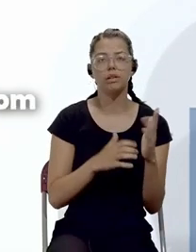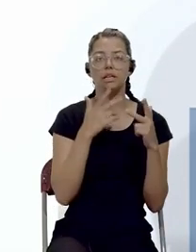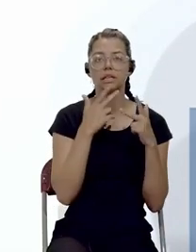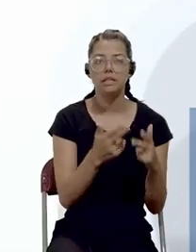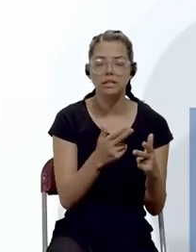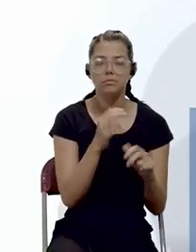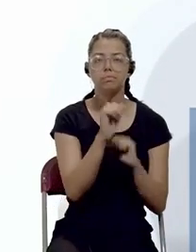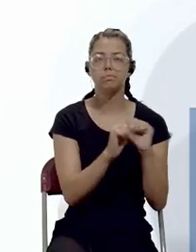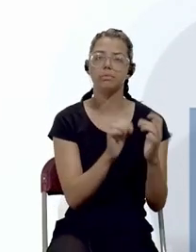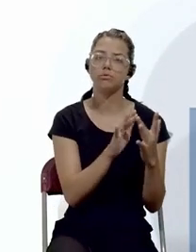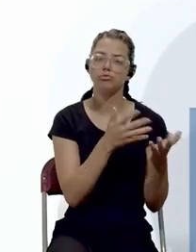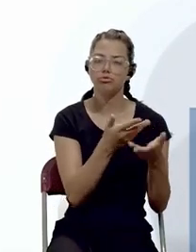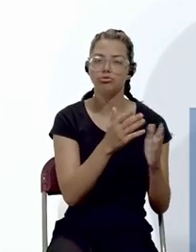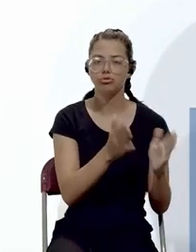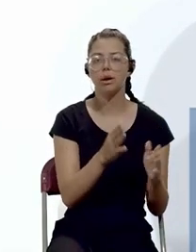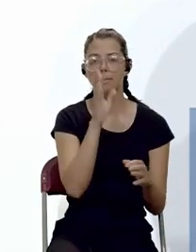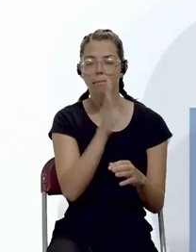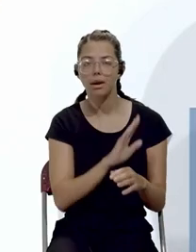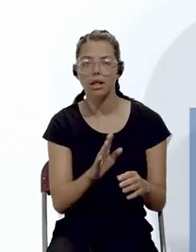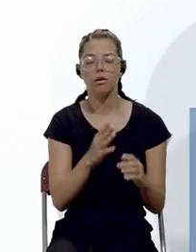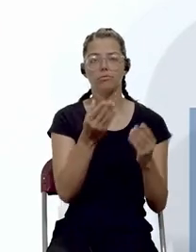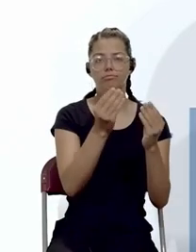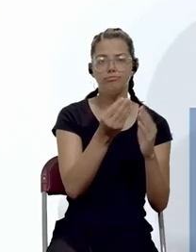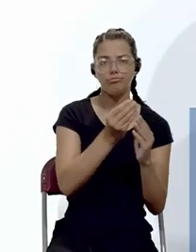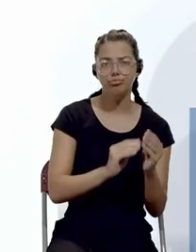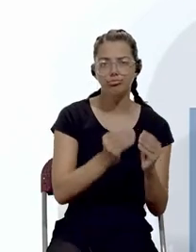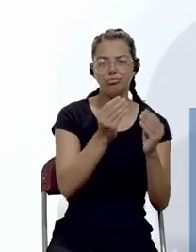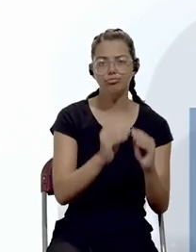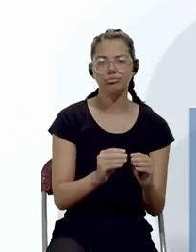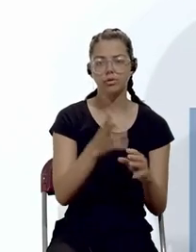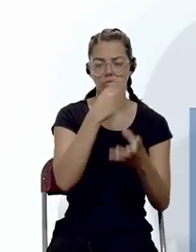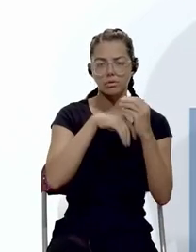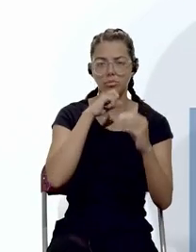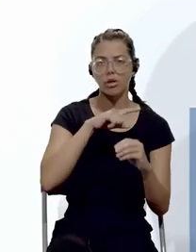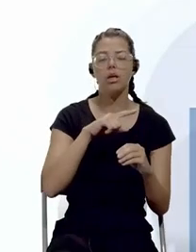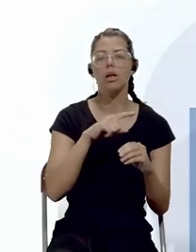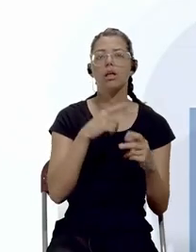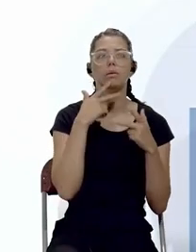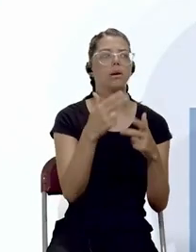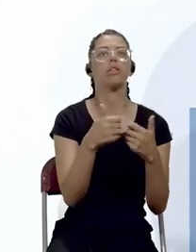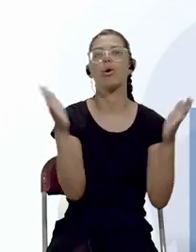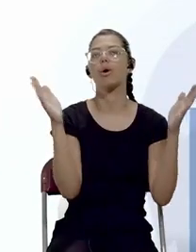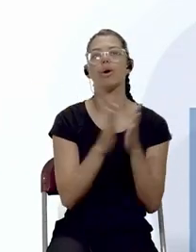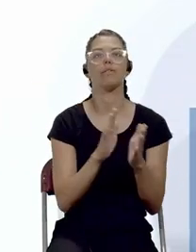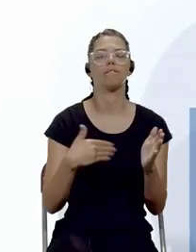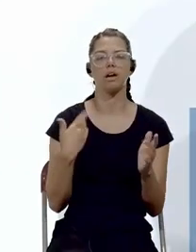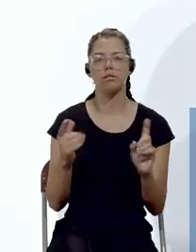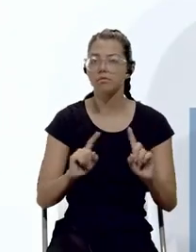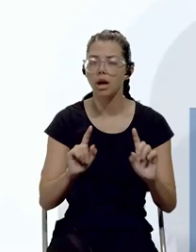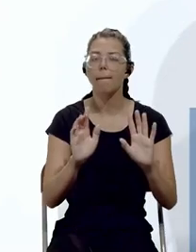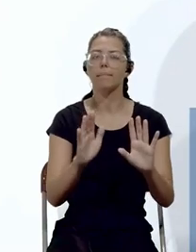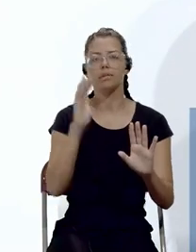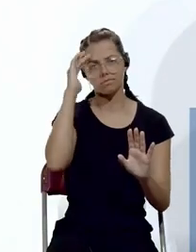leitura, quer do lado da prática, nós podemos aprender a escrever desta forma. Não é para sermos todos críticos literários no futuro, mas se calhar é